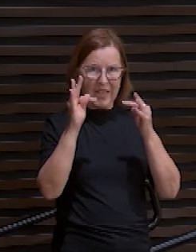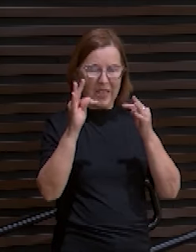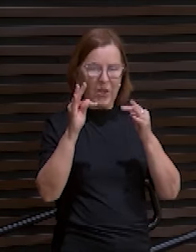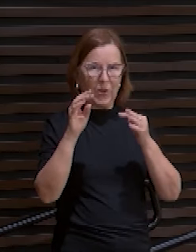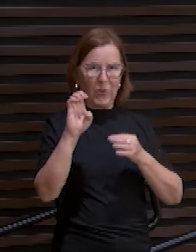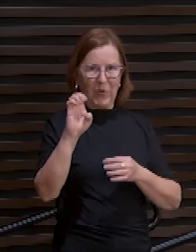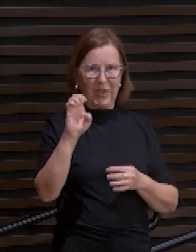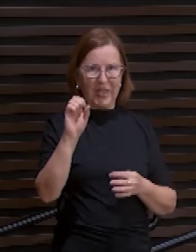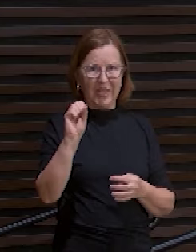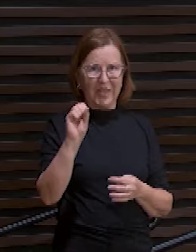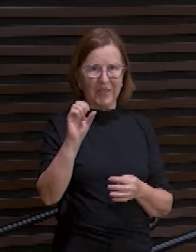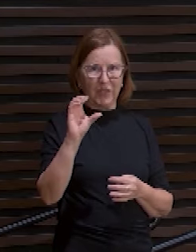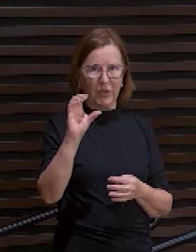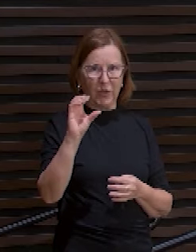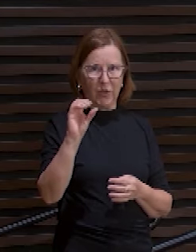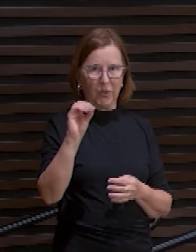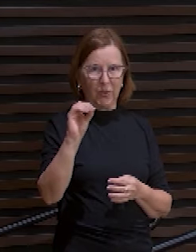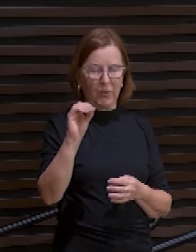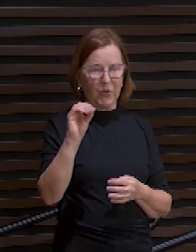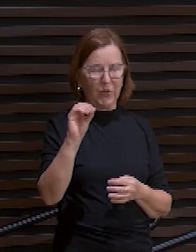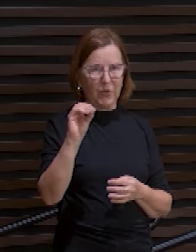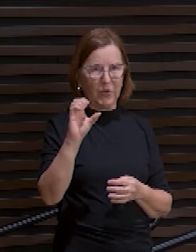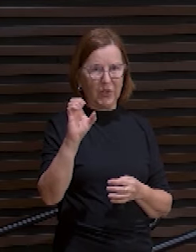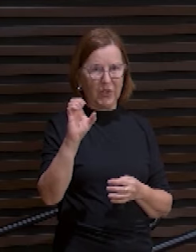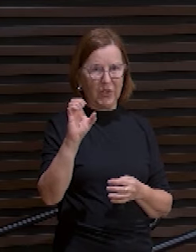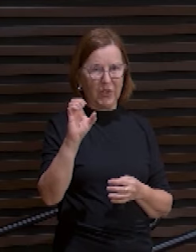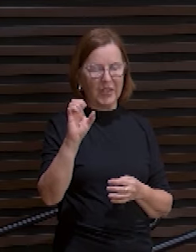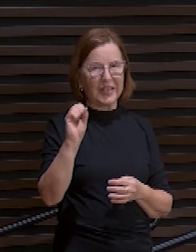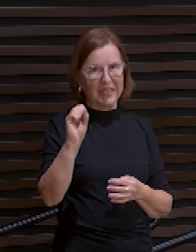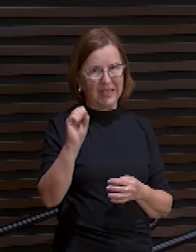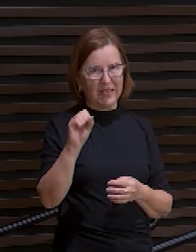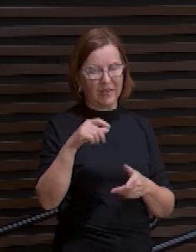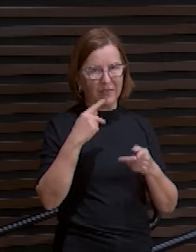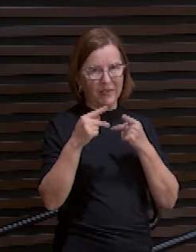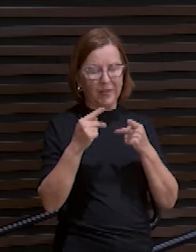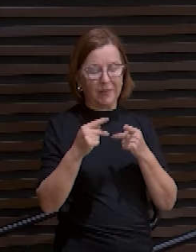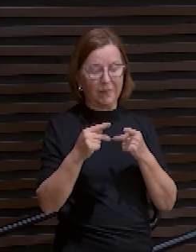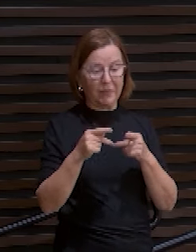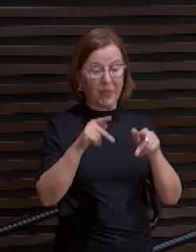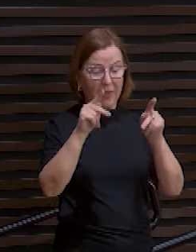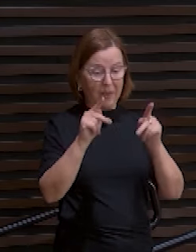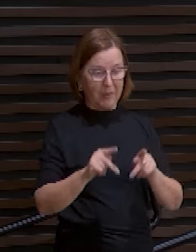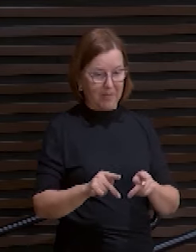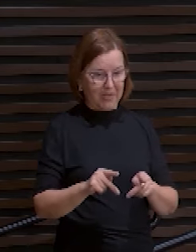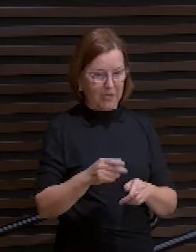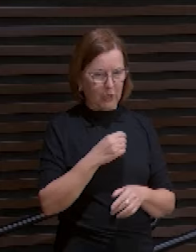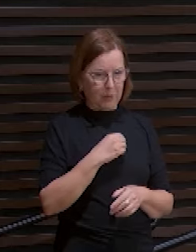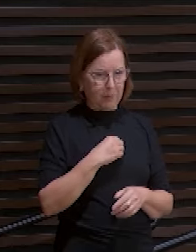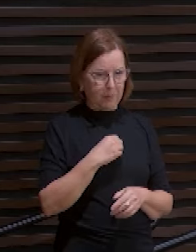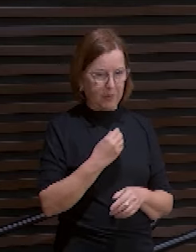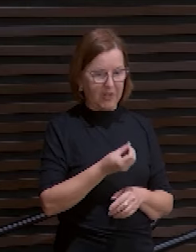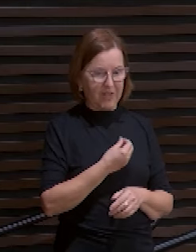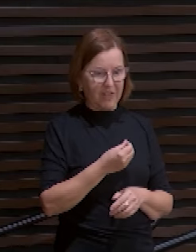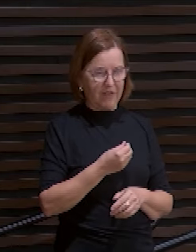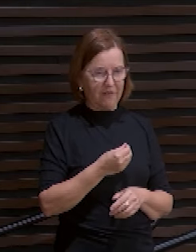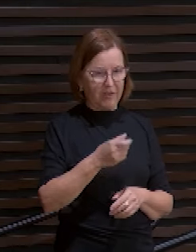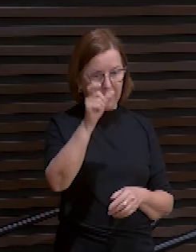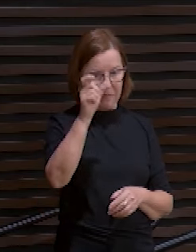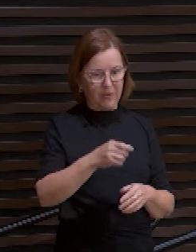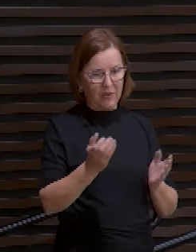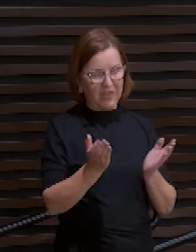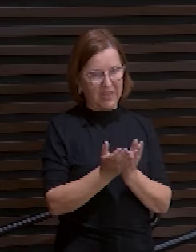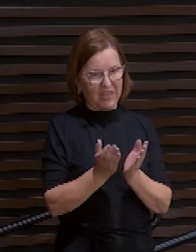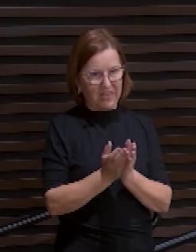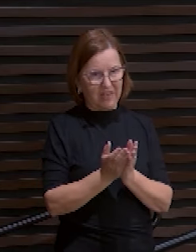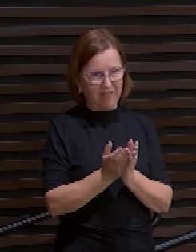o seguinte a presença do pecado no crente envolve um conflito em seu coração